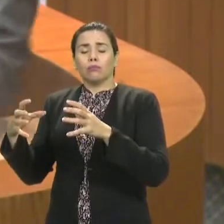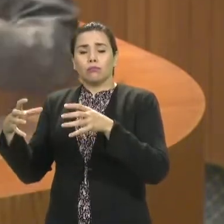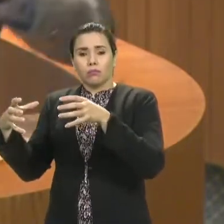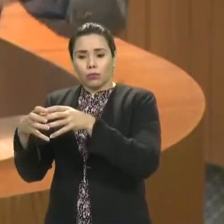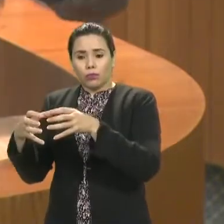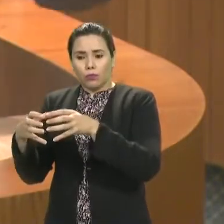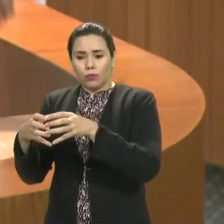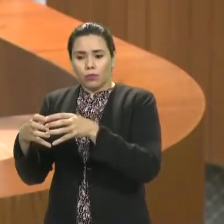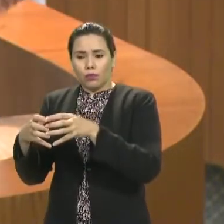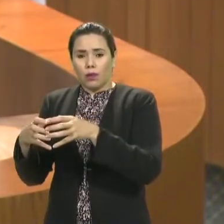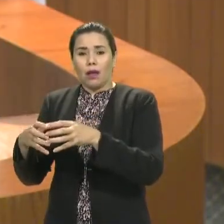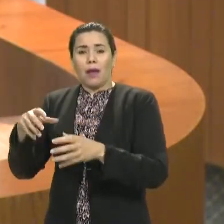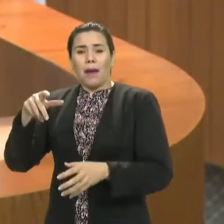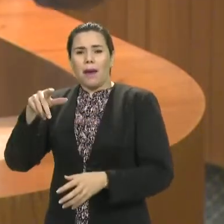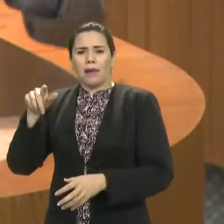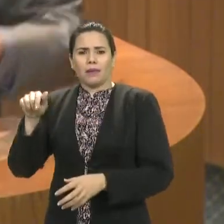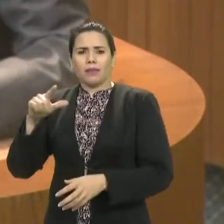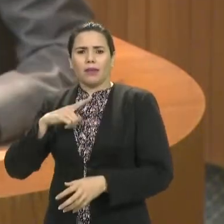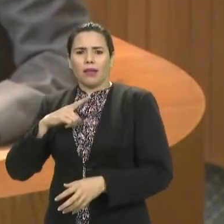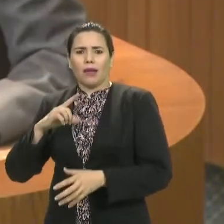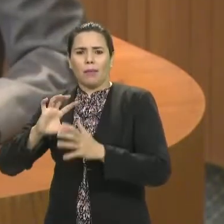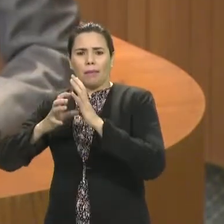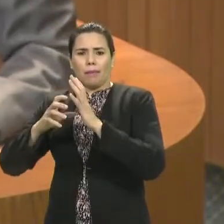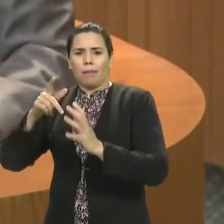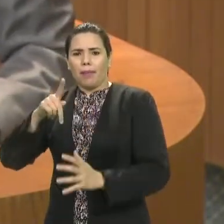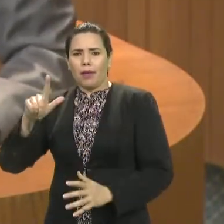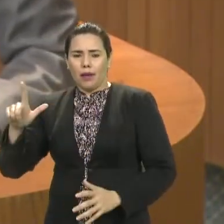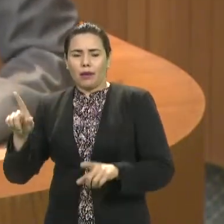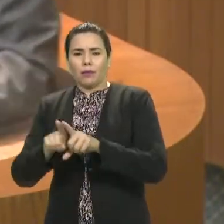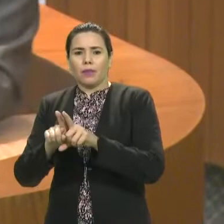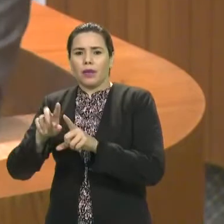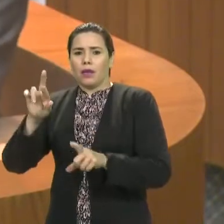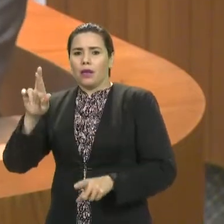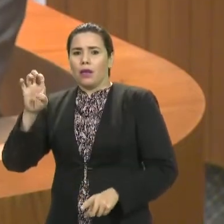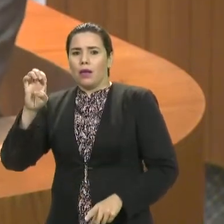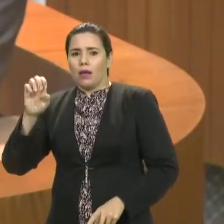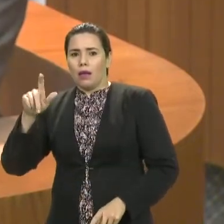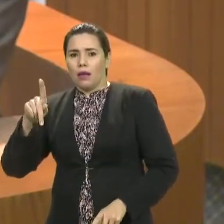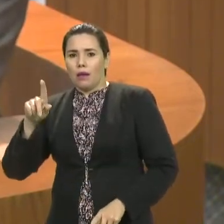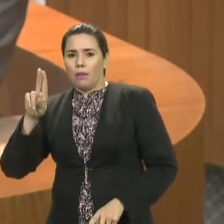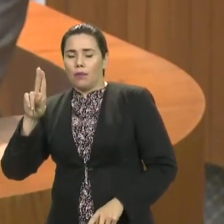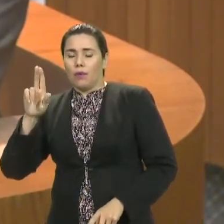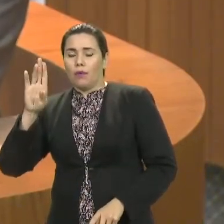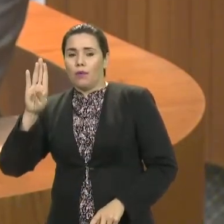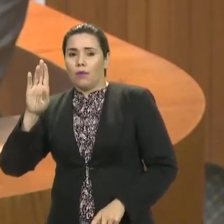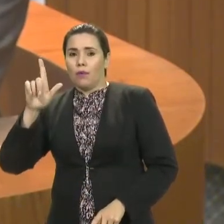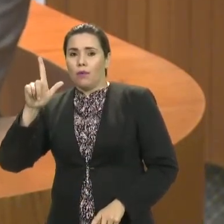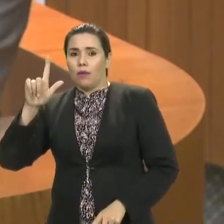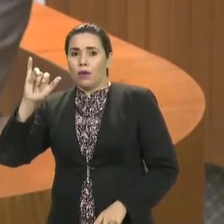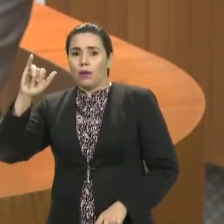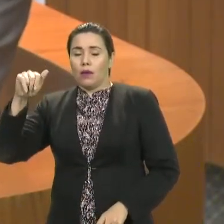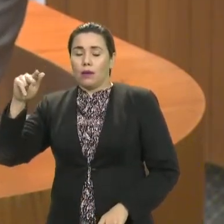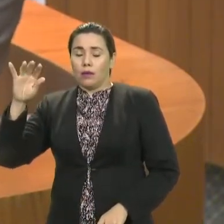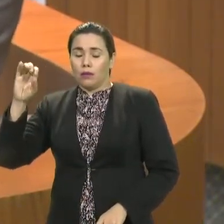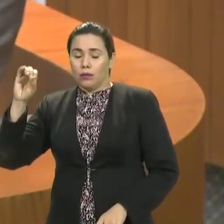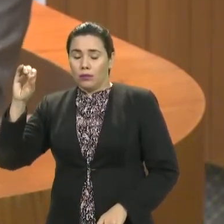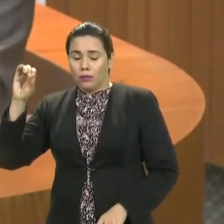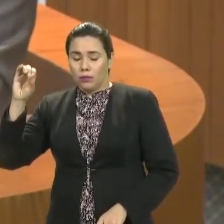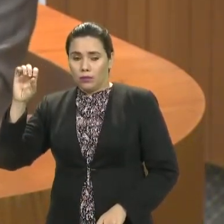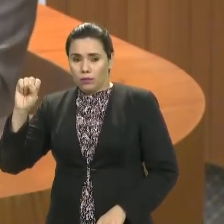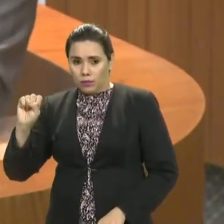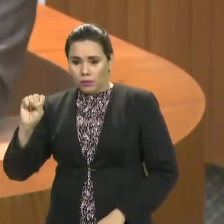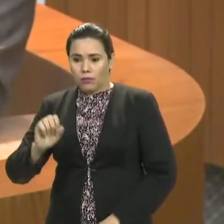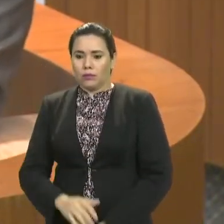Esse bloco que será a composição de 2022. Bloco Solidariedade